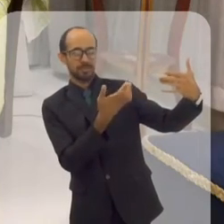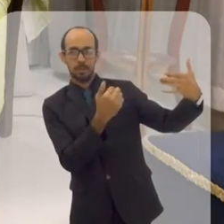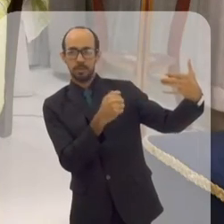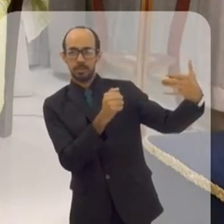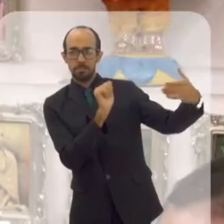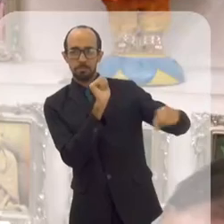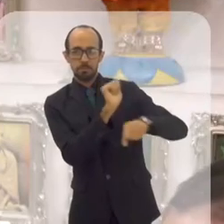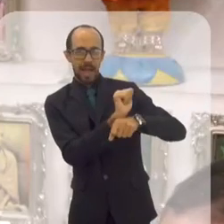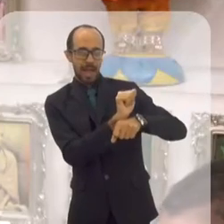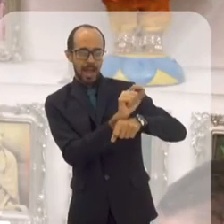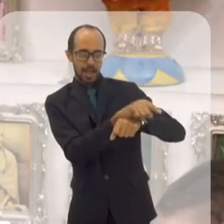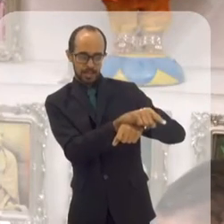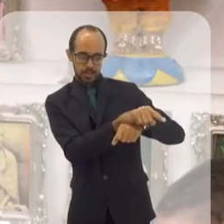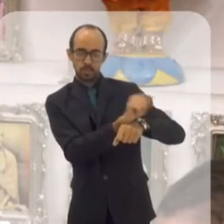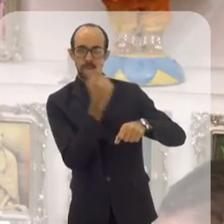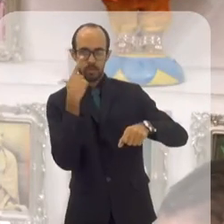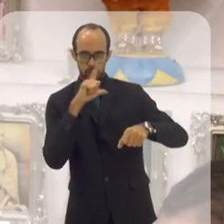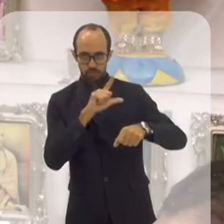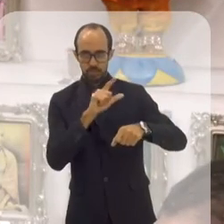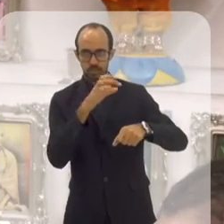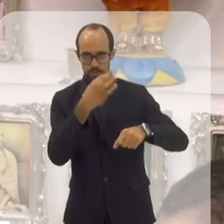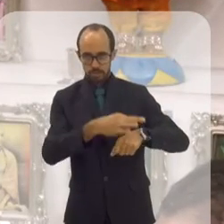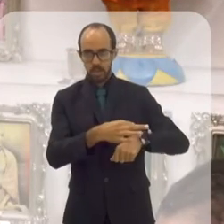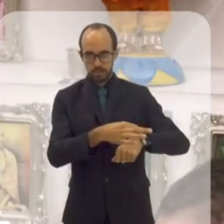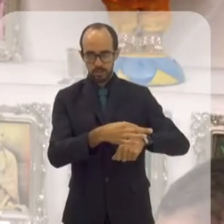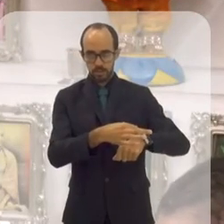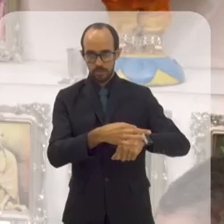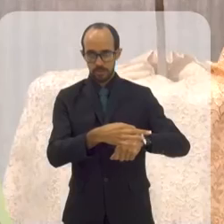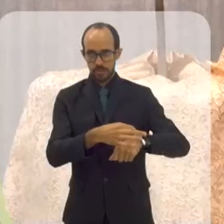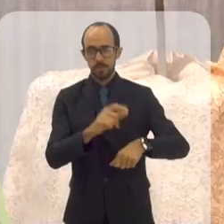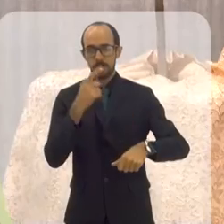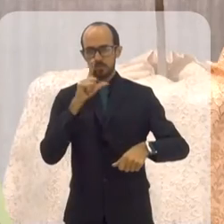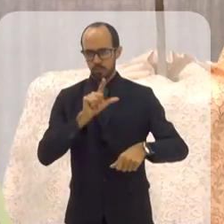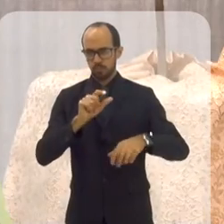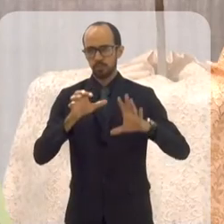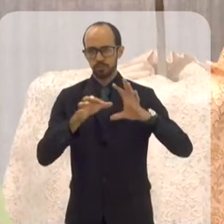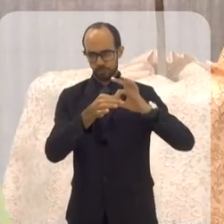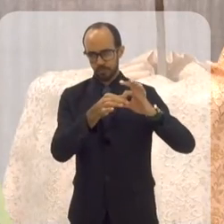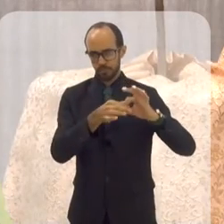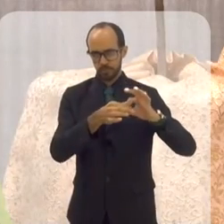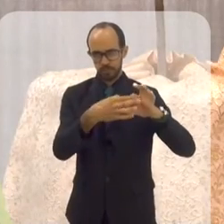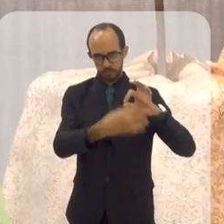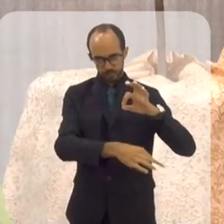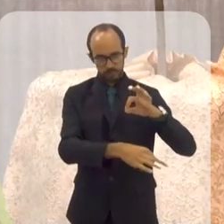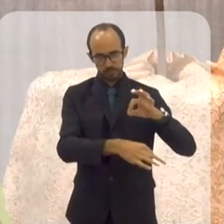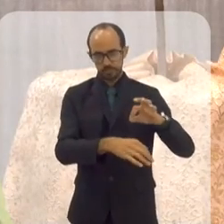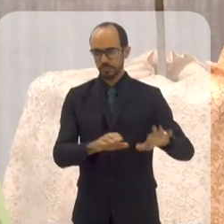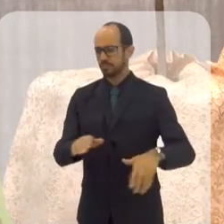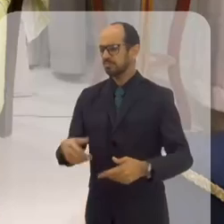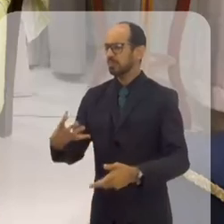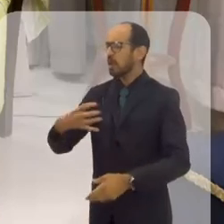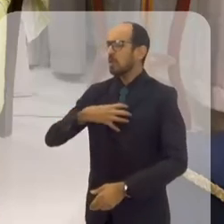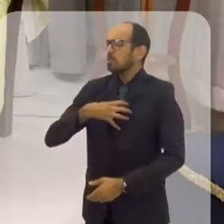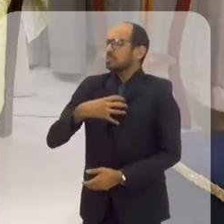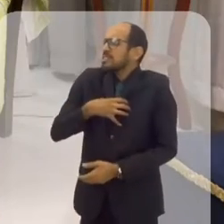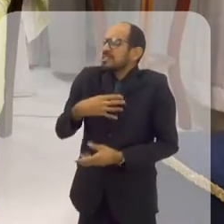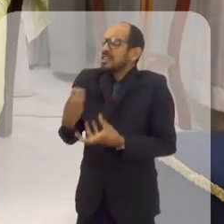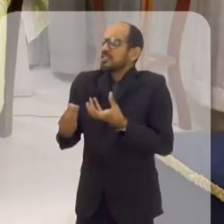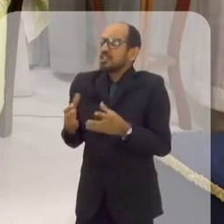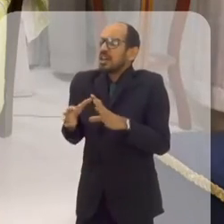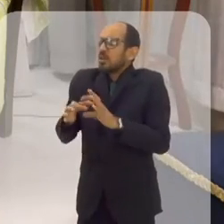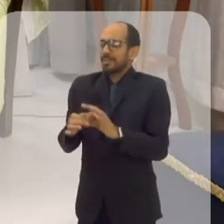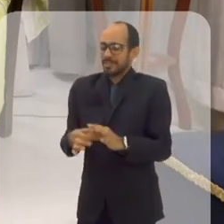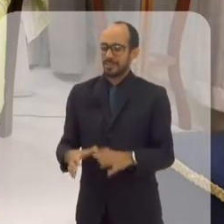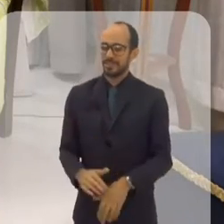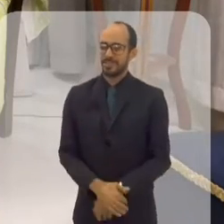tem que abrir mão de tudo isso mas identificar na pressa conexão com ele consiga essa conexão e quando você